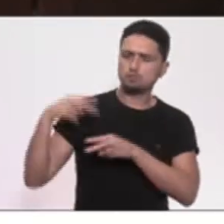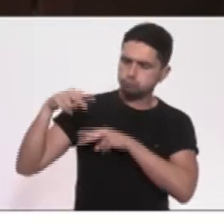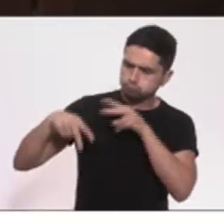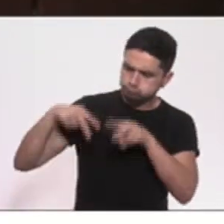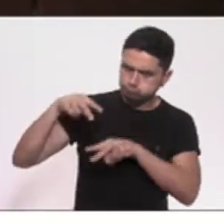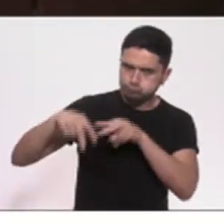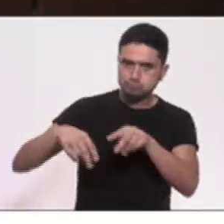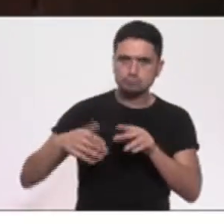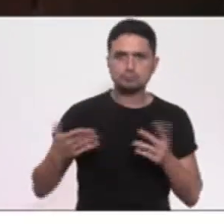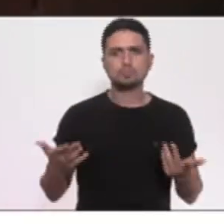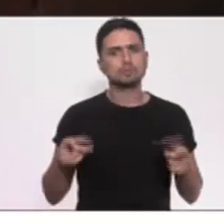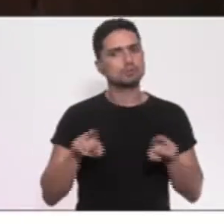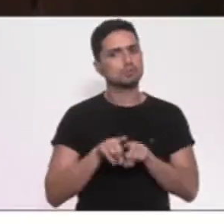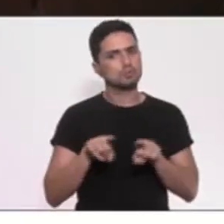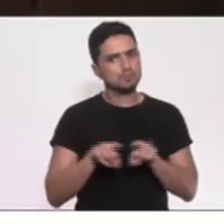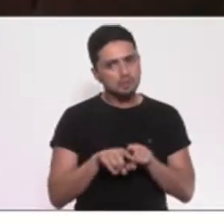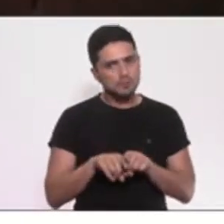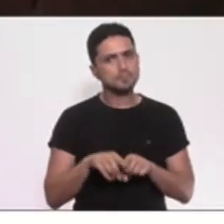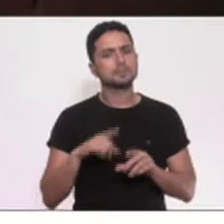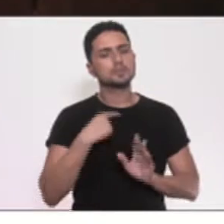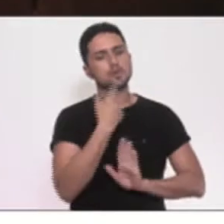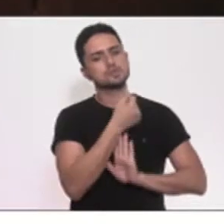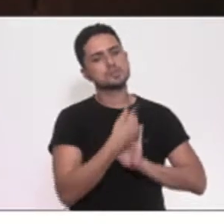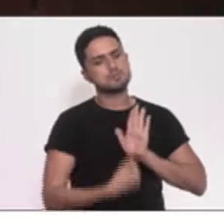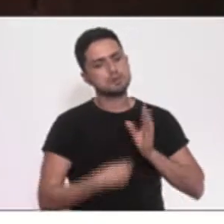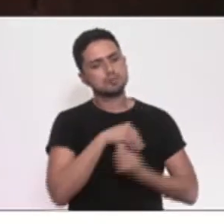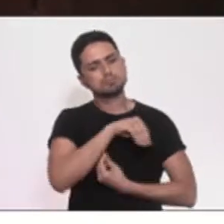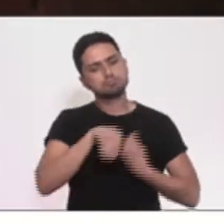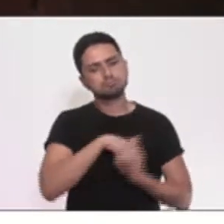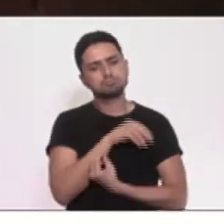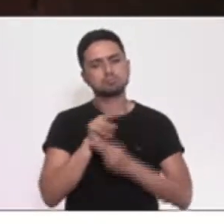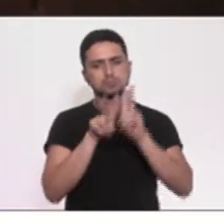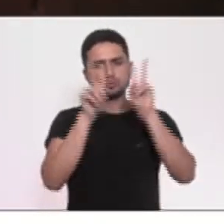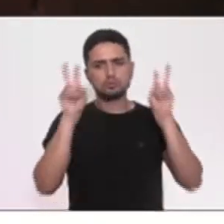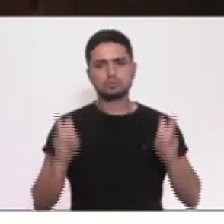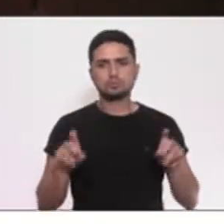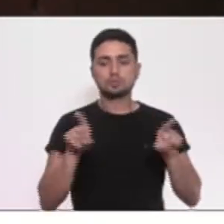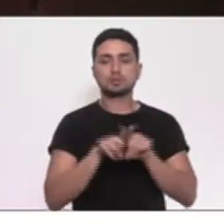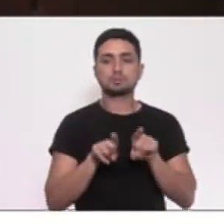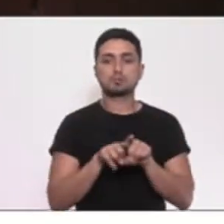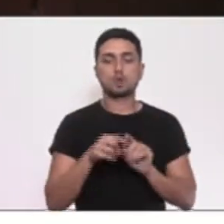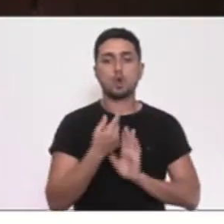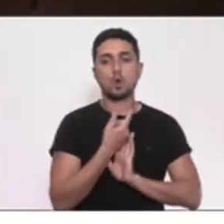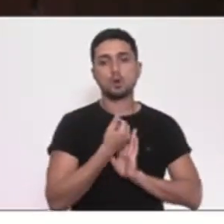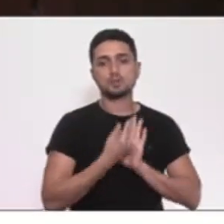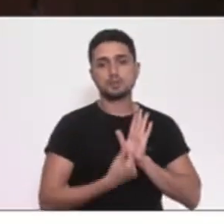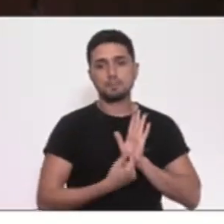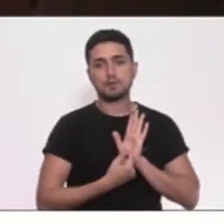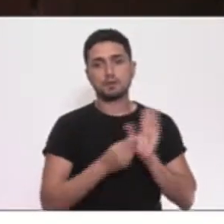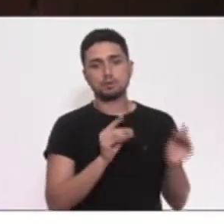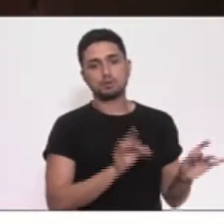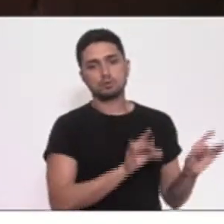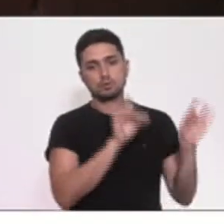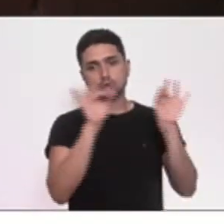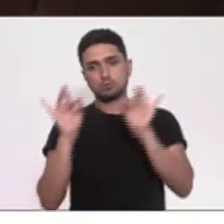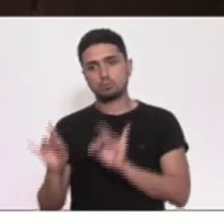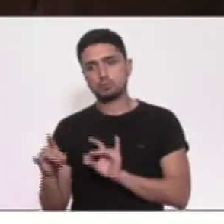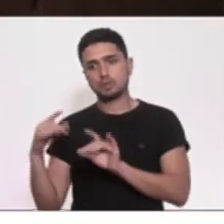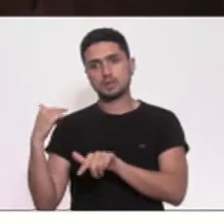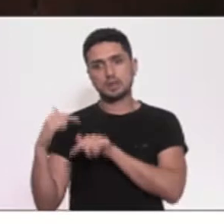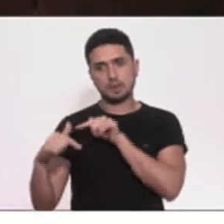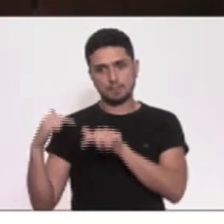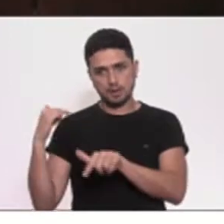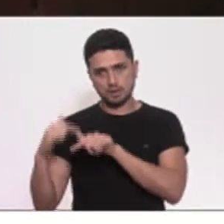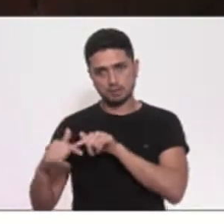legislação, inerentes à Comissão do Orçamento, como, por exemplo, a confecção do orçamento para o exercício posterior. Nós